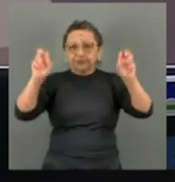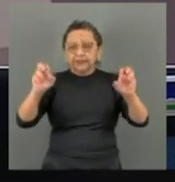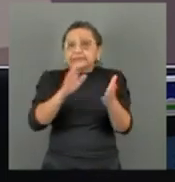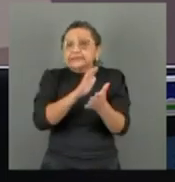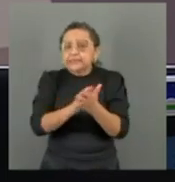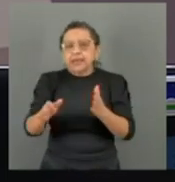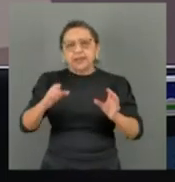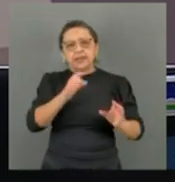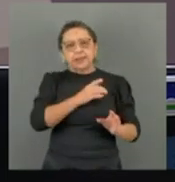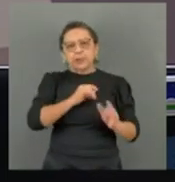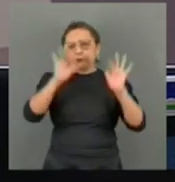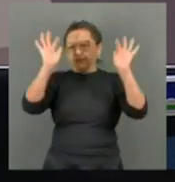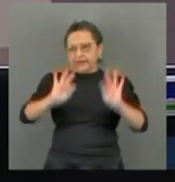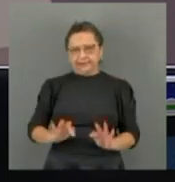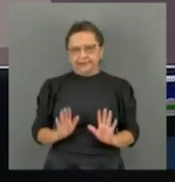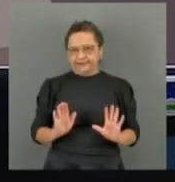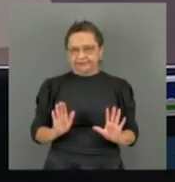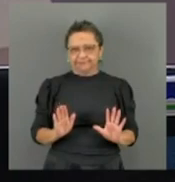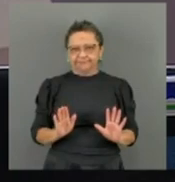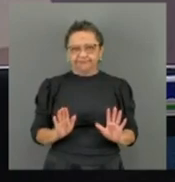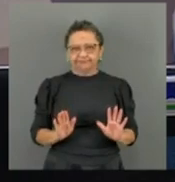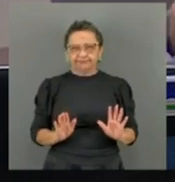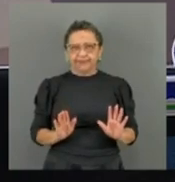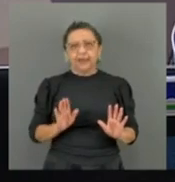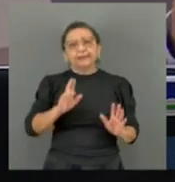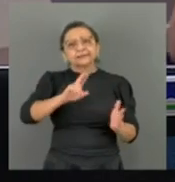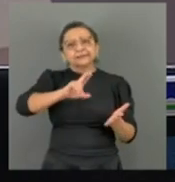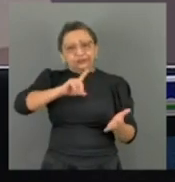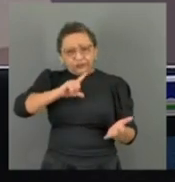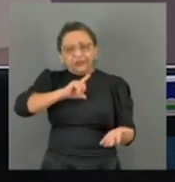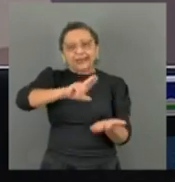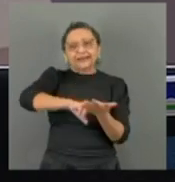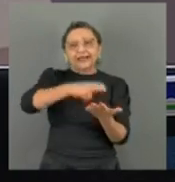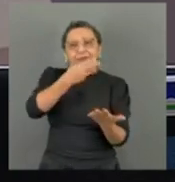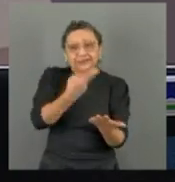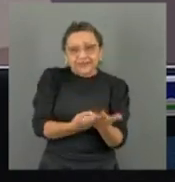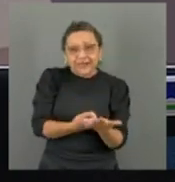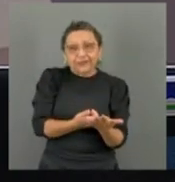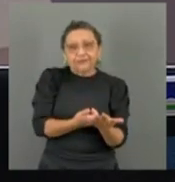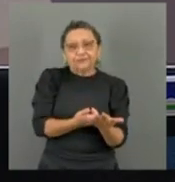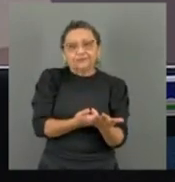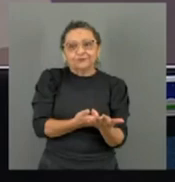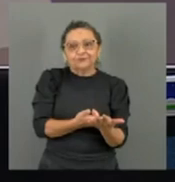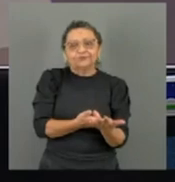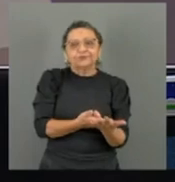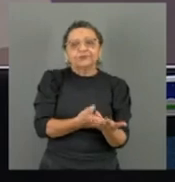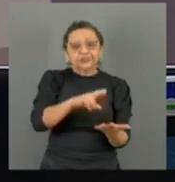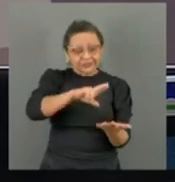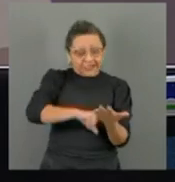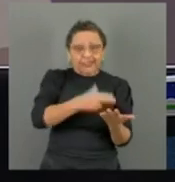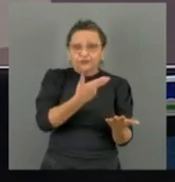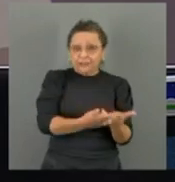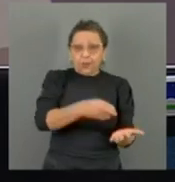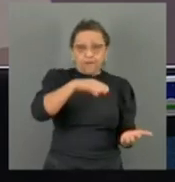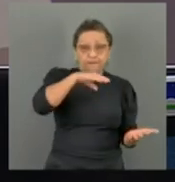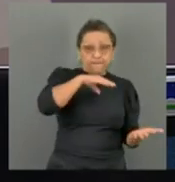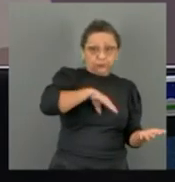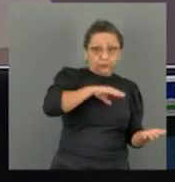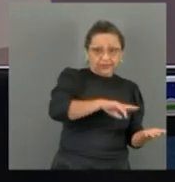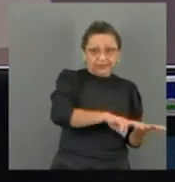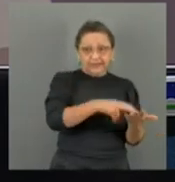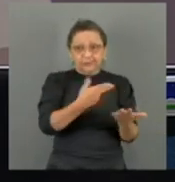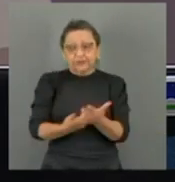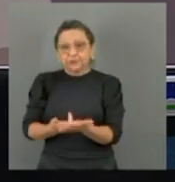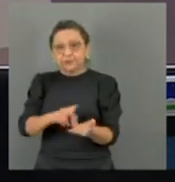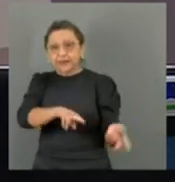Ser Feliz. Era uma tradução desse livro de português a inglês. Eu